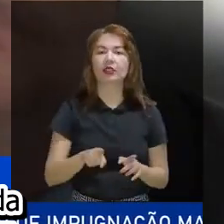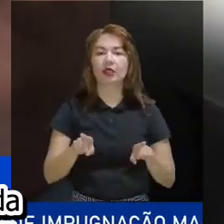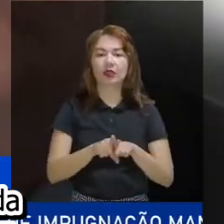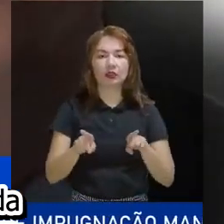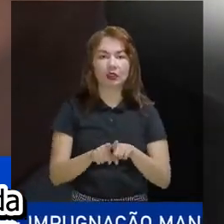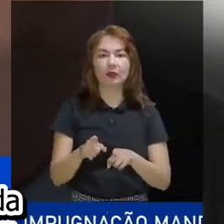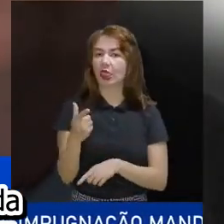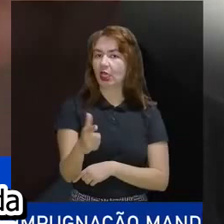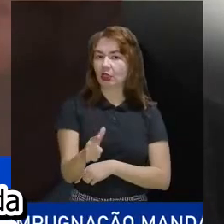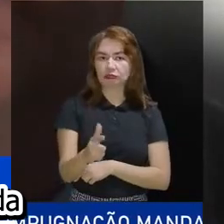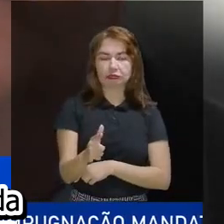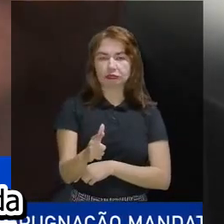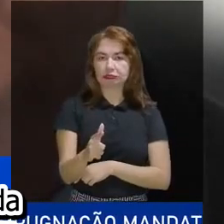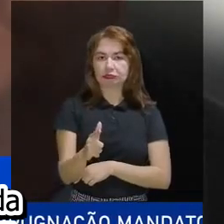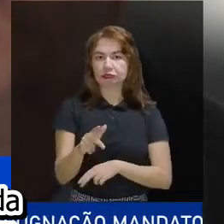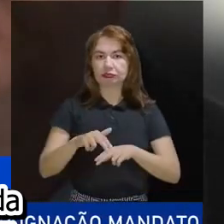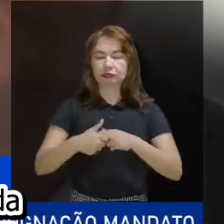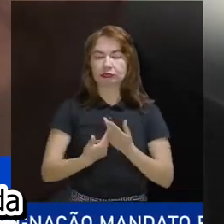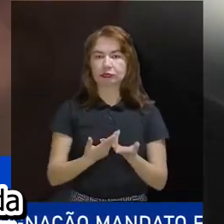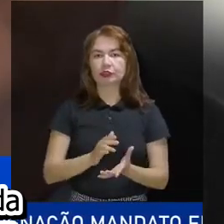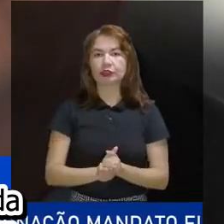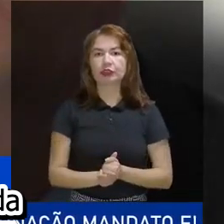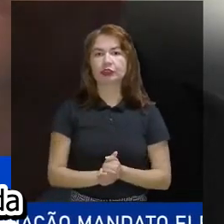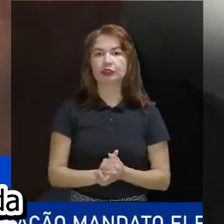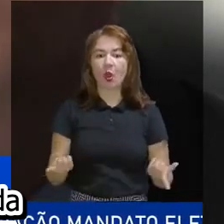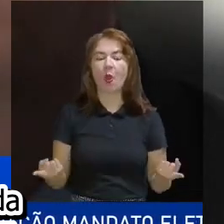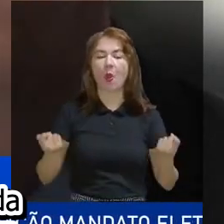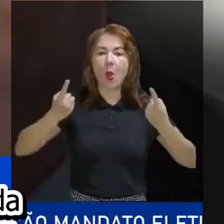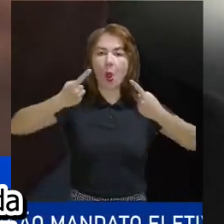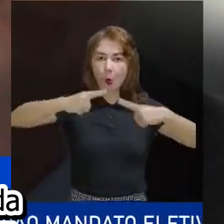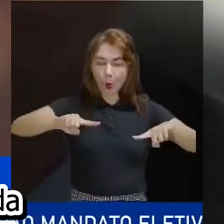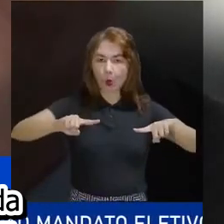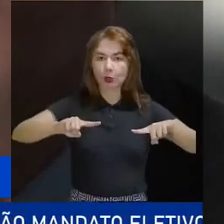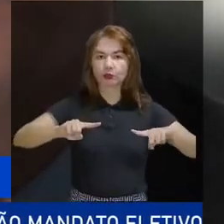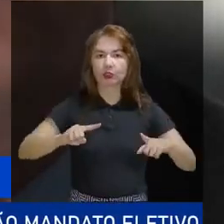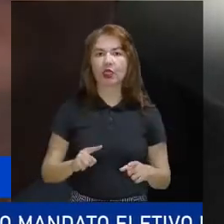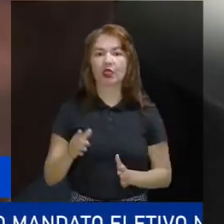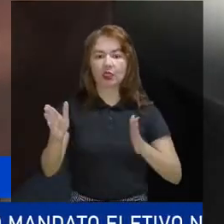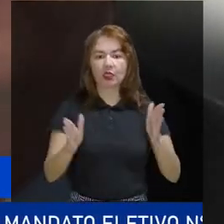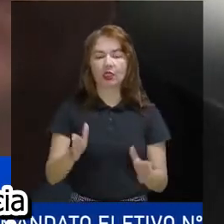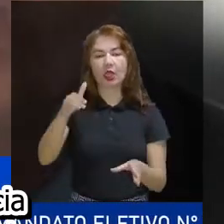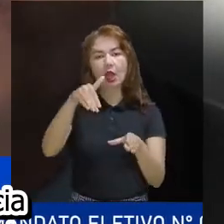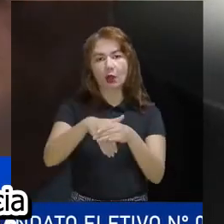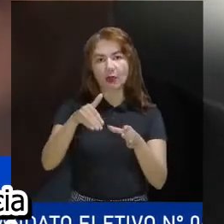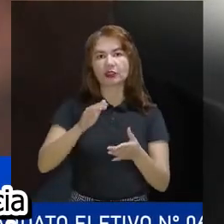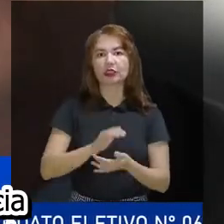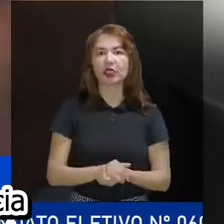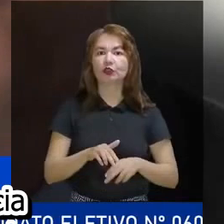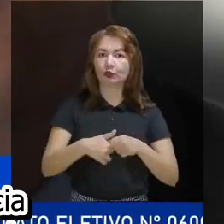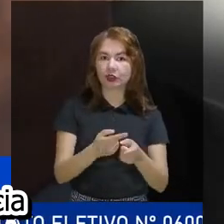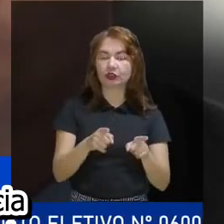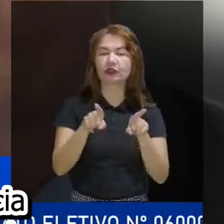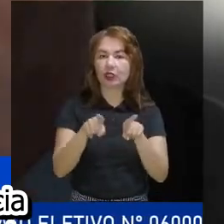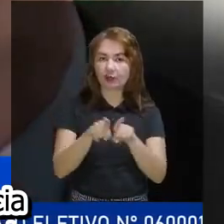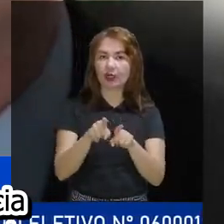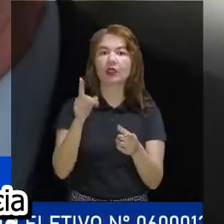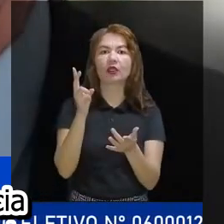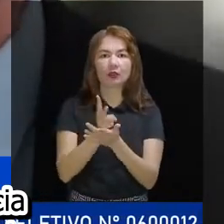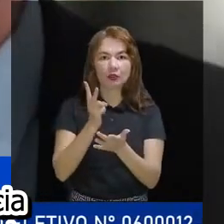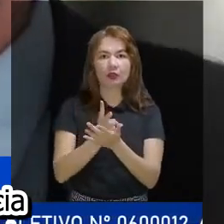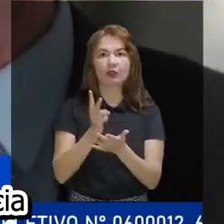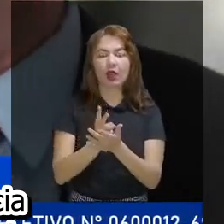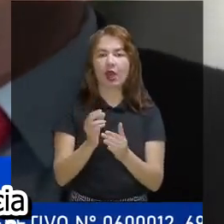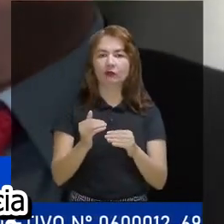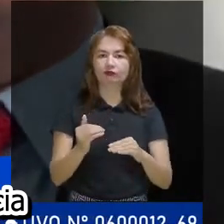não constitui causa de pedir da ação de impugnação de mandato eletivo. Dessa forma, para que se mantenha a